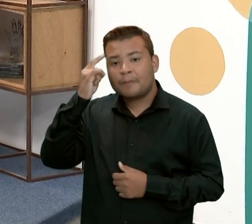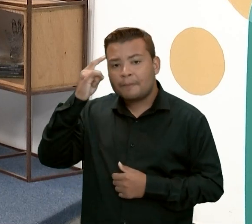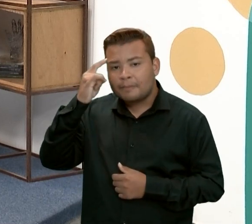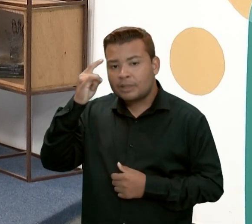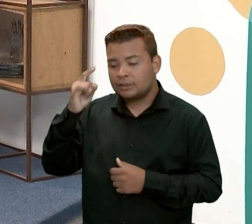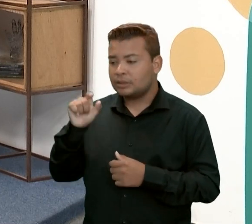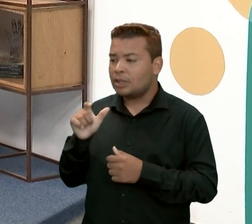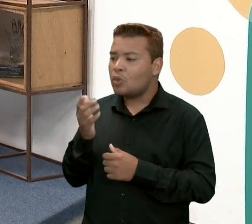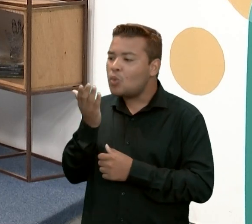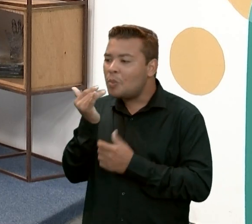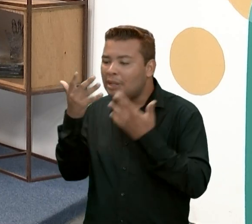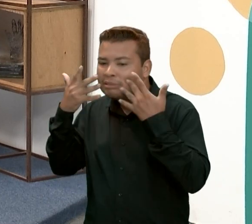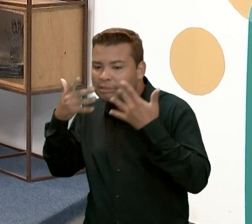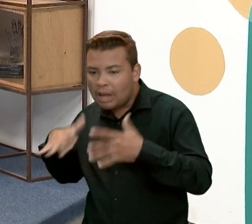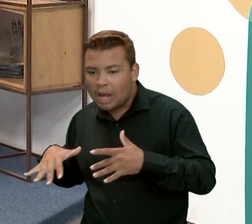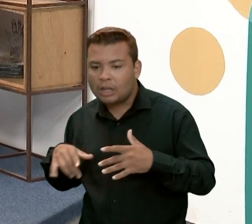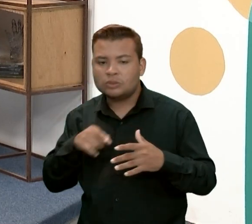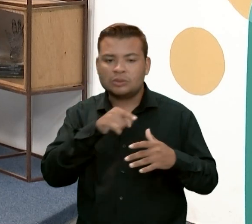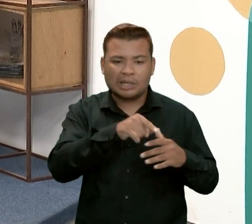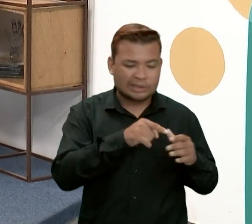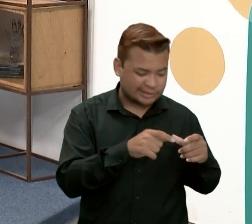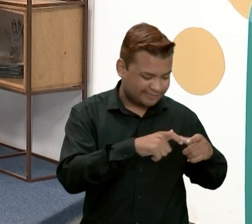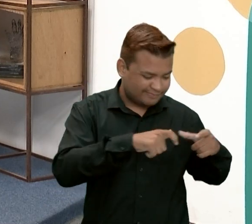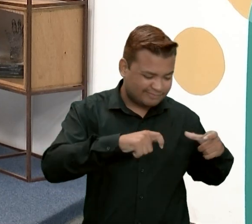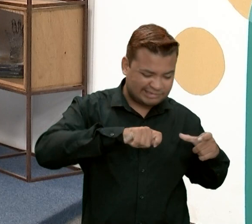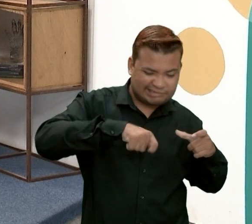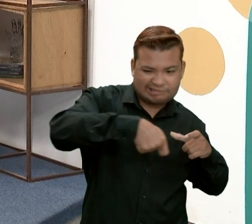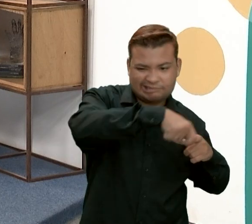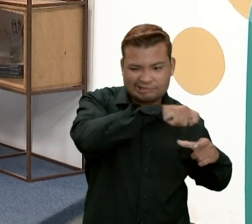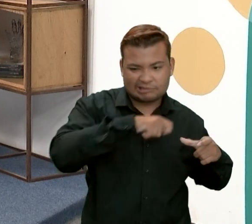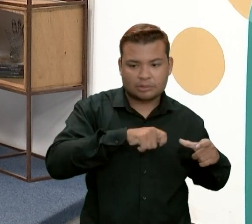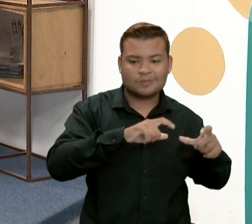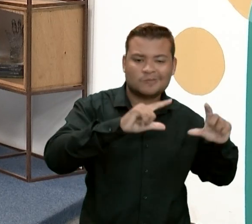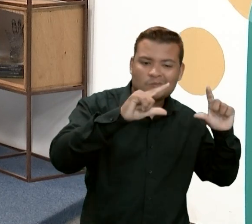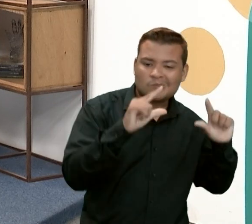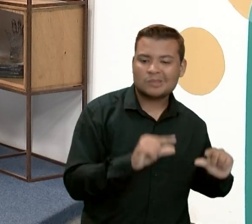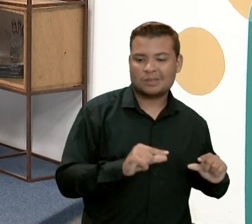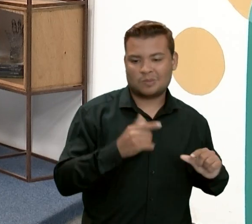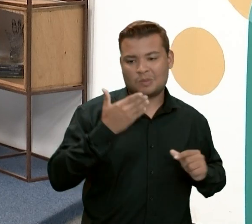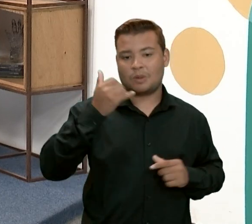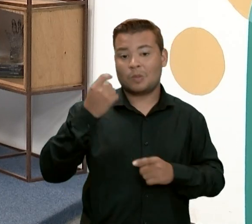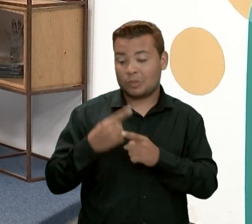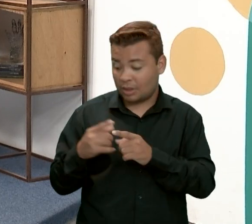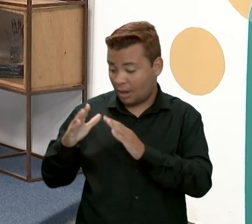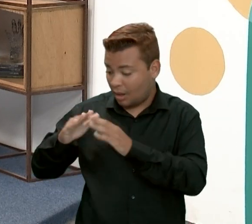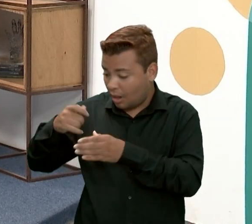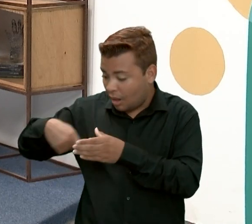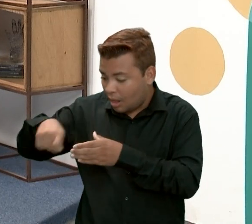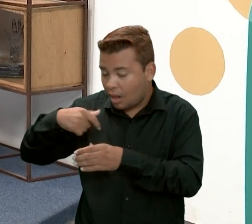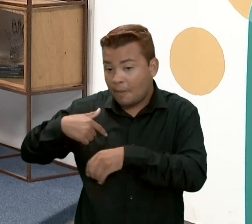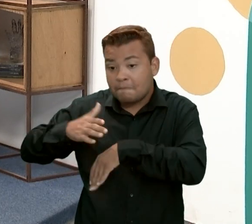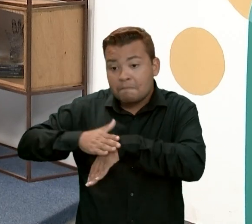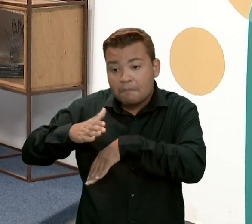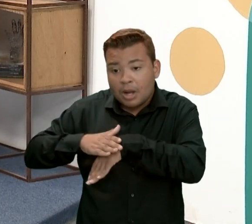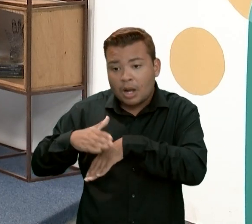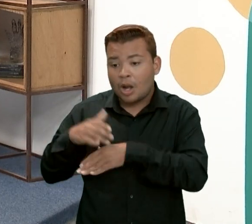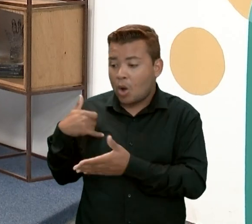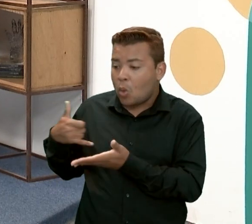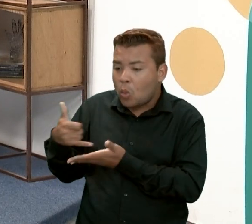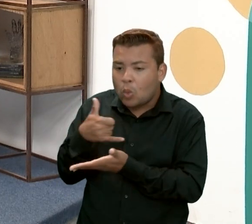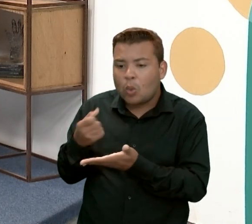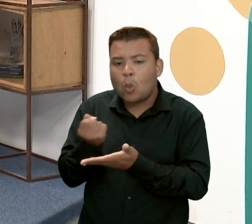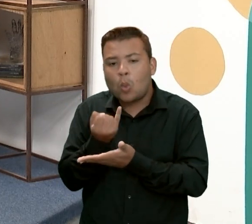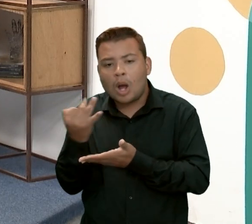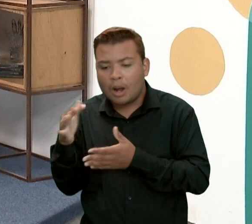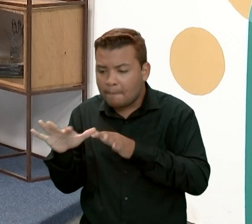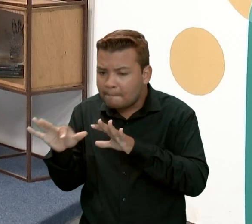desembalar menos, aquela comida feita em casa, a gente dosa a quantidade de óleo, dosa a quantidade de gordura que é colocado, o